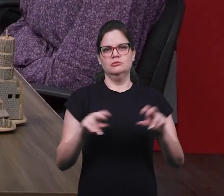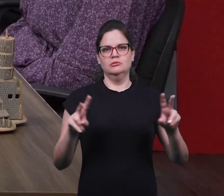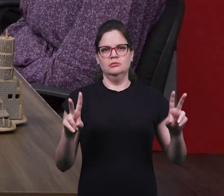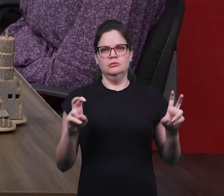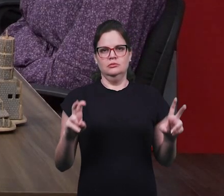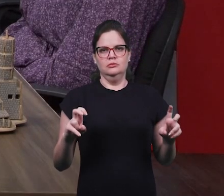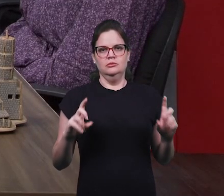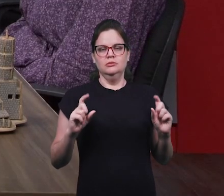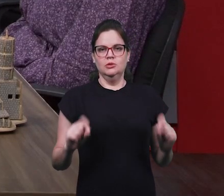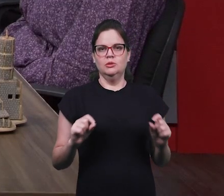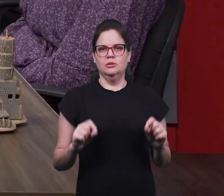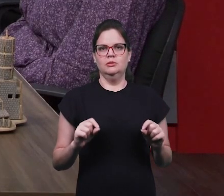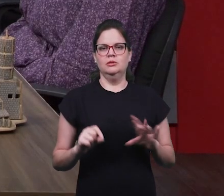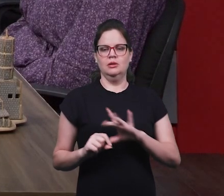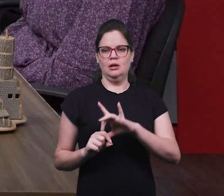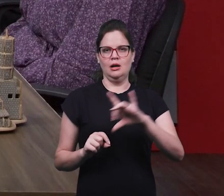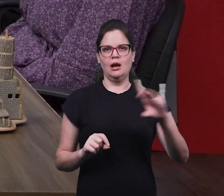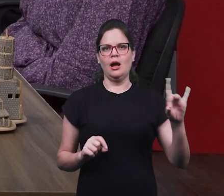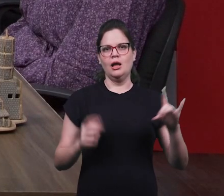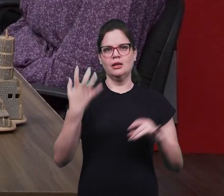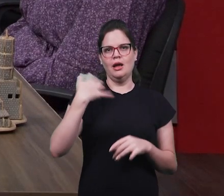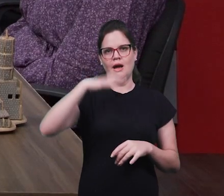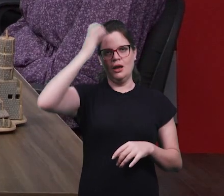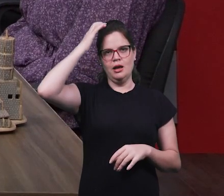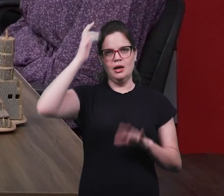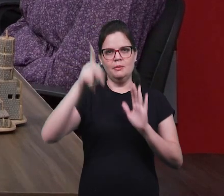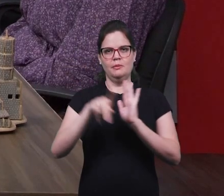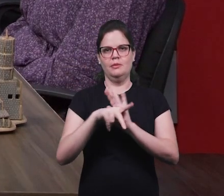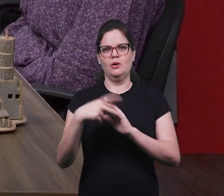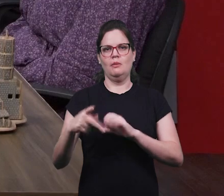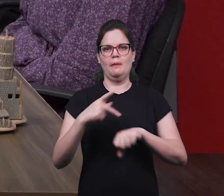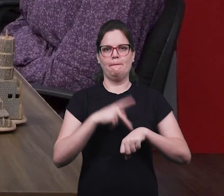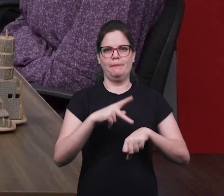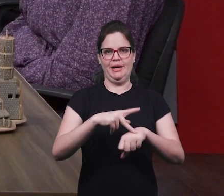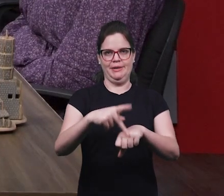sobre esses reis persas.